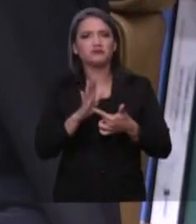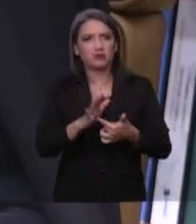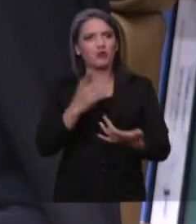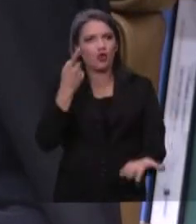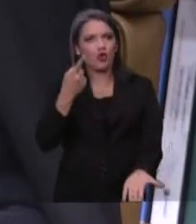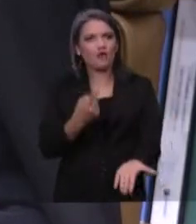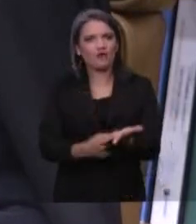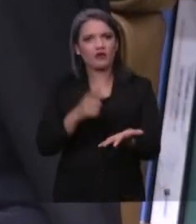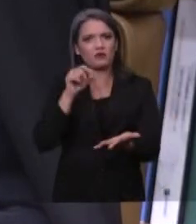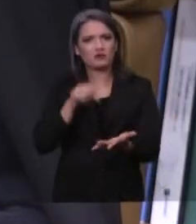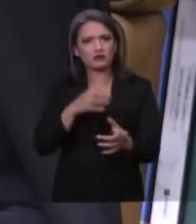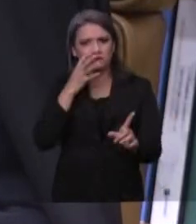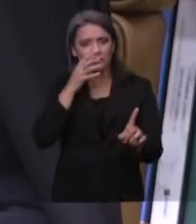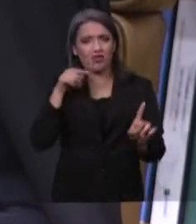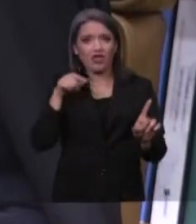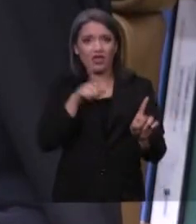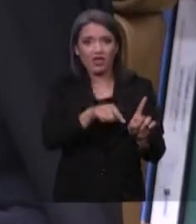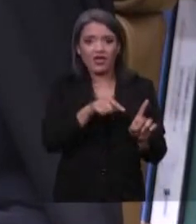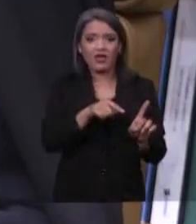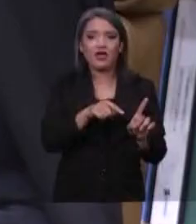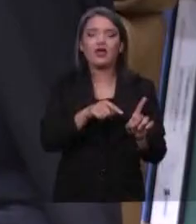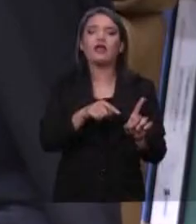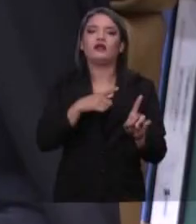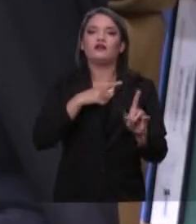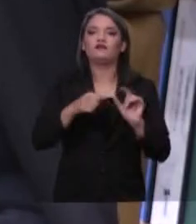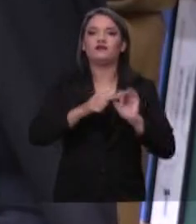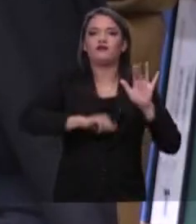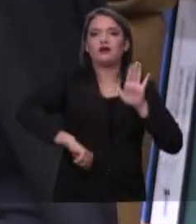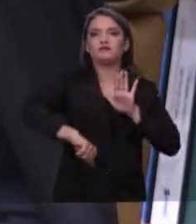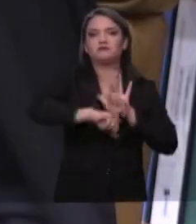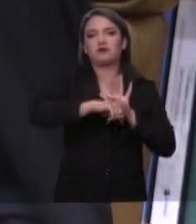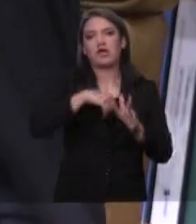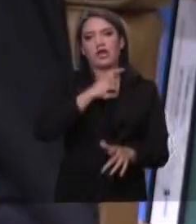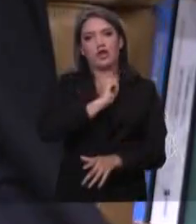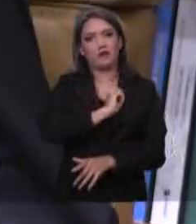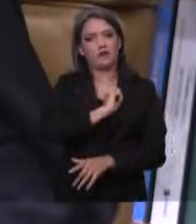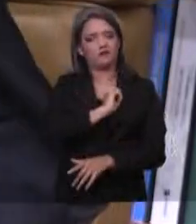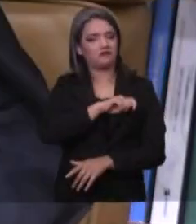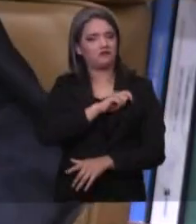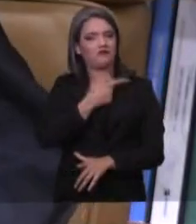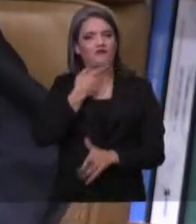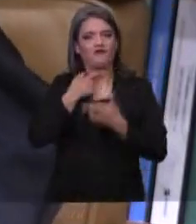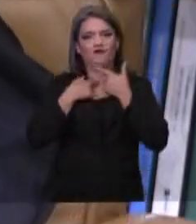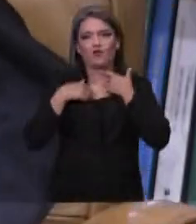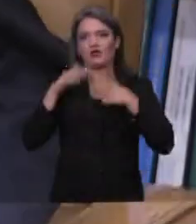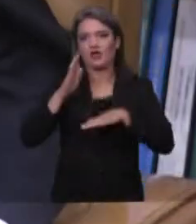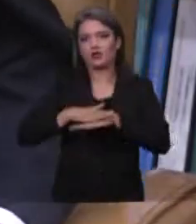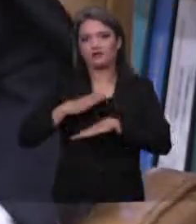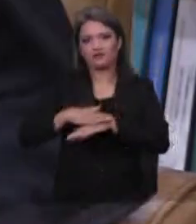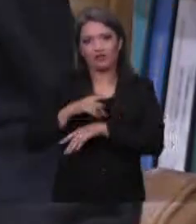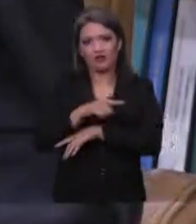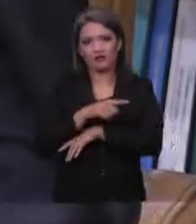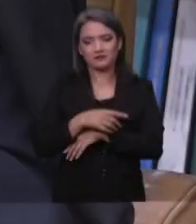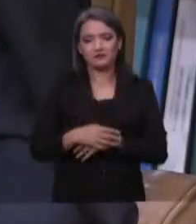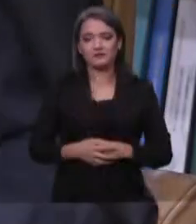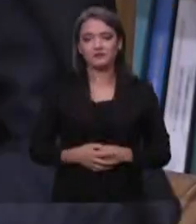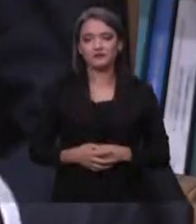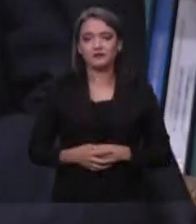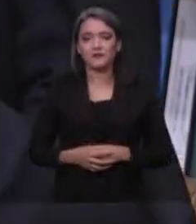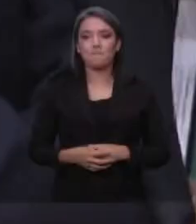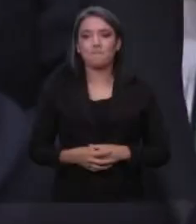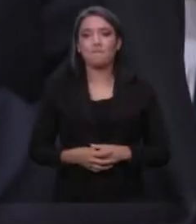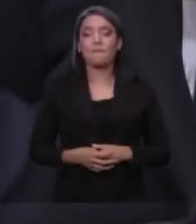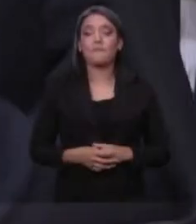réu aderiu dolosamente a essas condutas. Eu aqui não teria dúvida, ao examinar